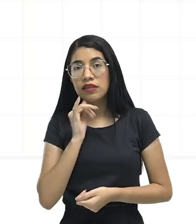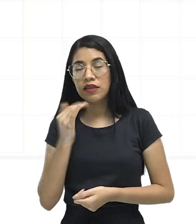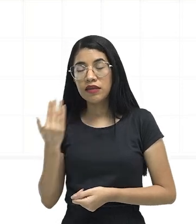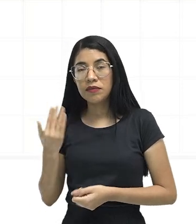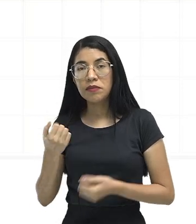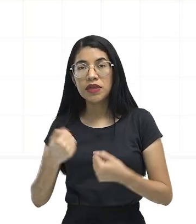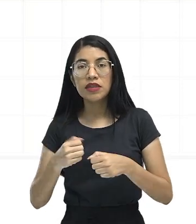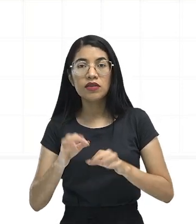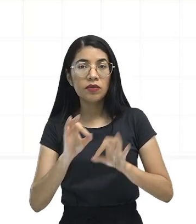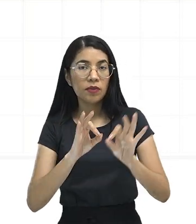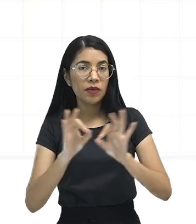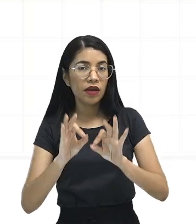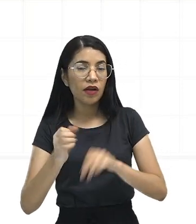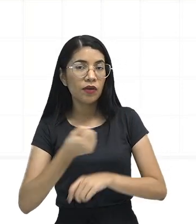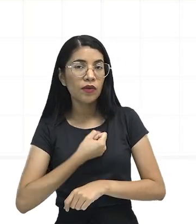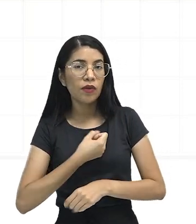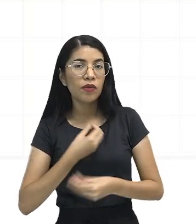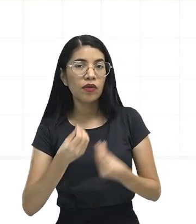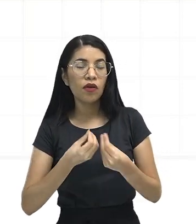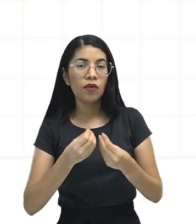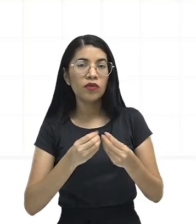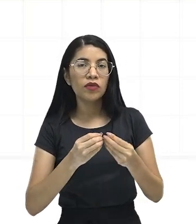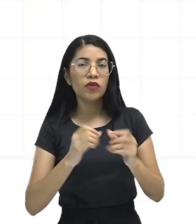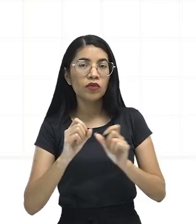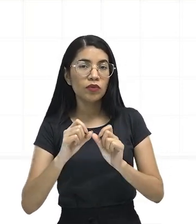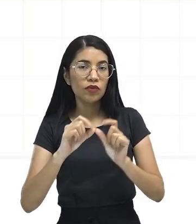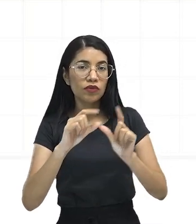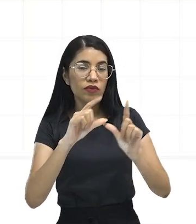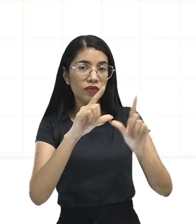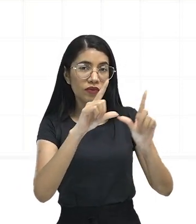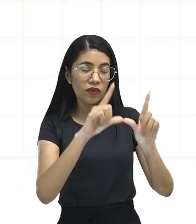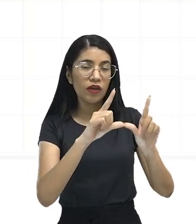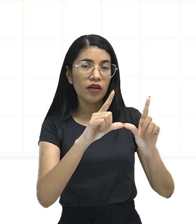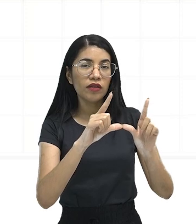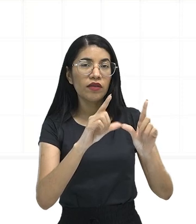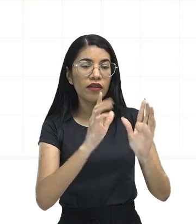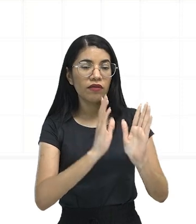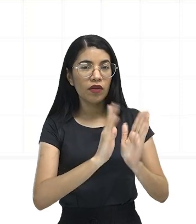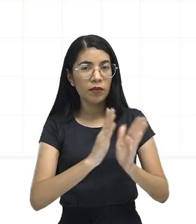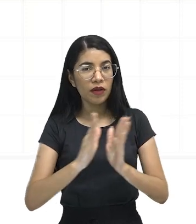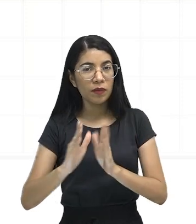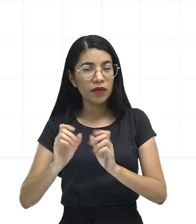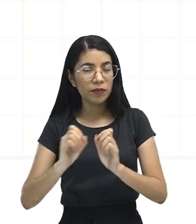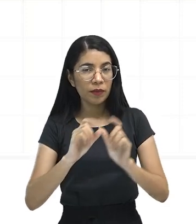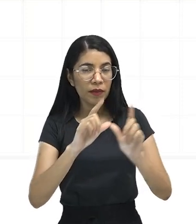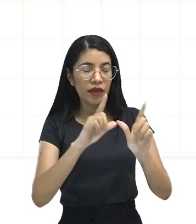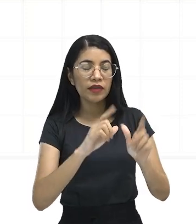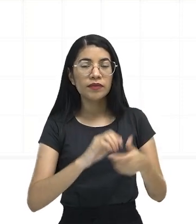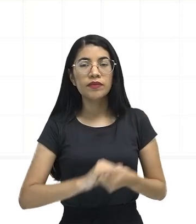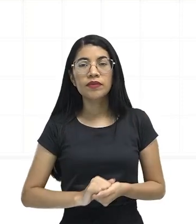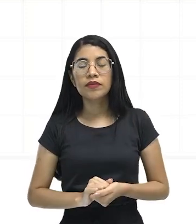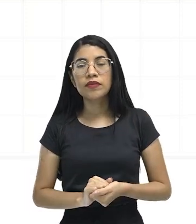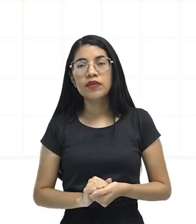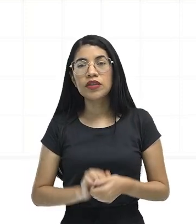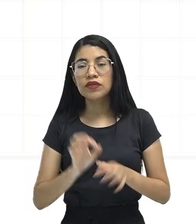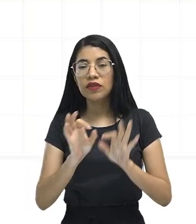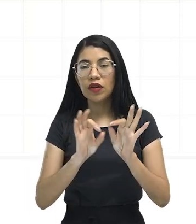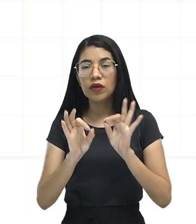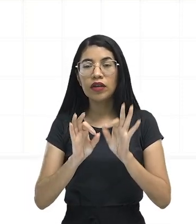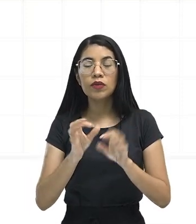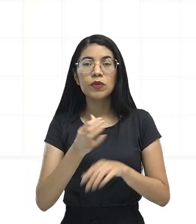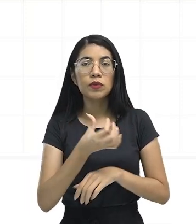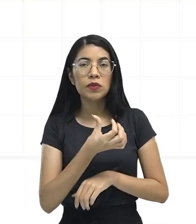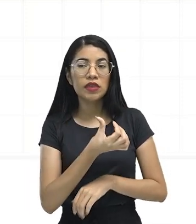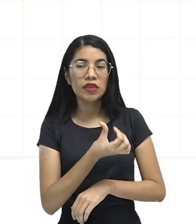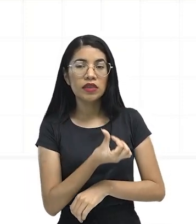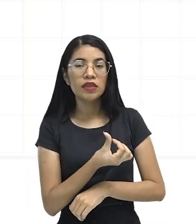organizar esses números em ordem crescente, tá? Vamos pegar aqui o 8, o 6 que